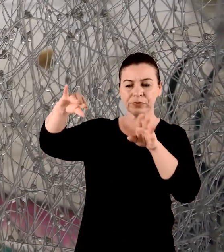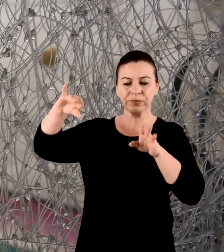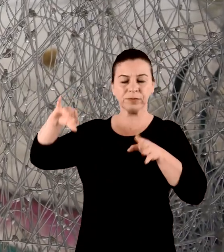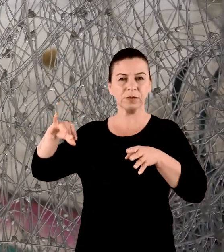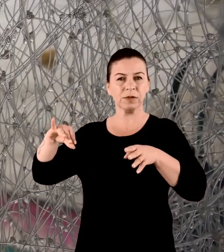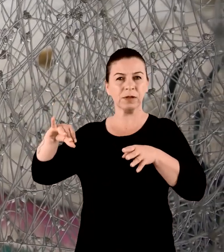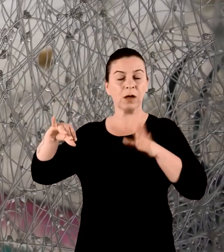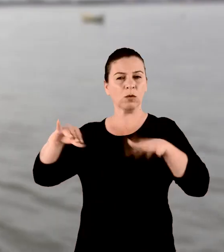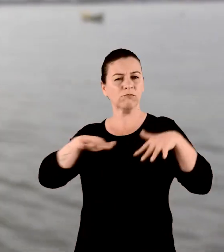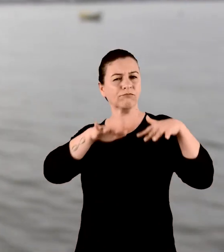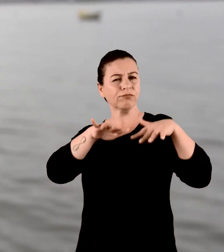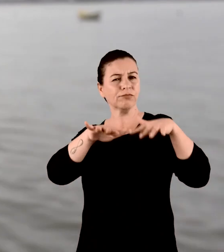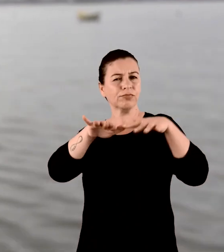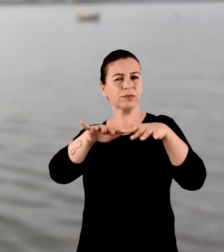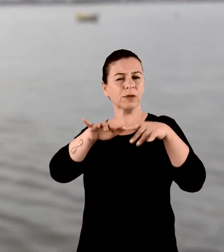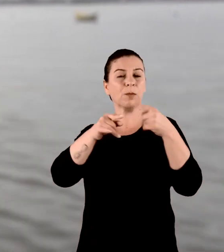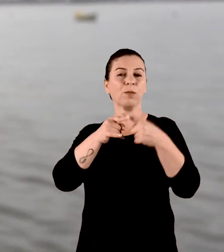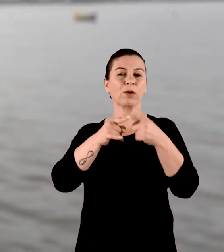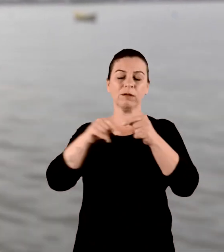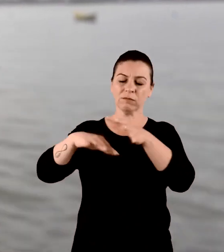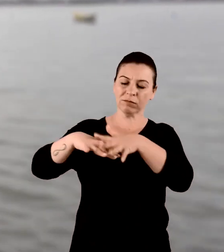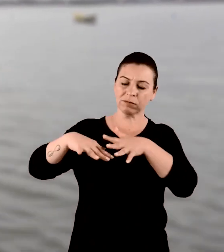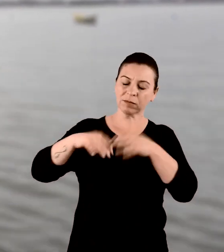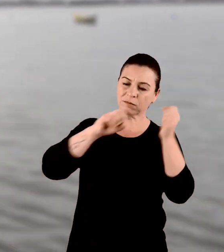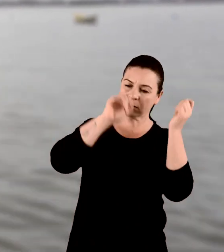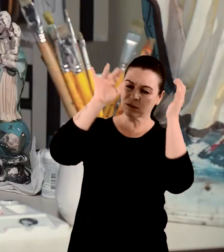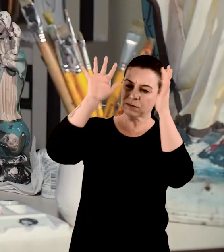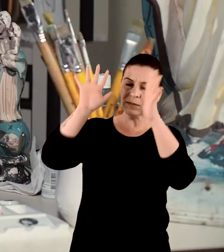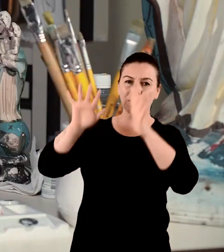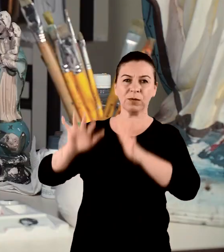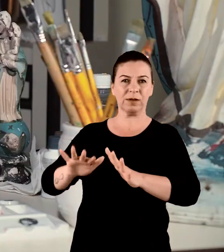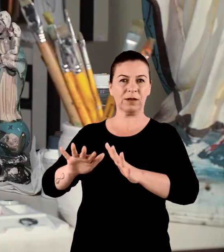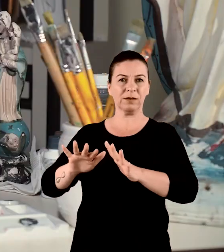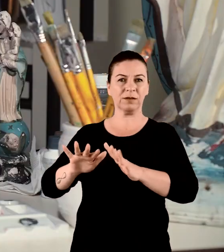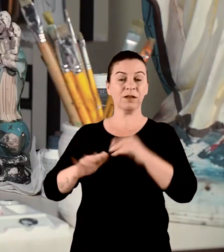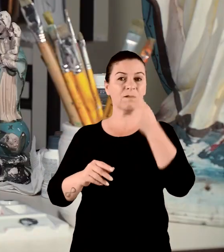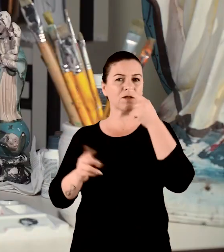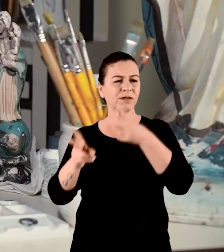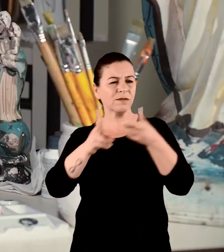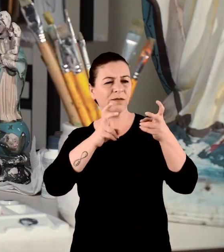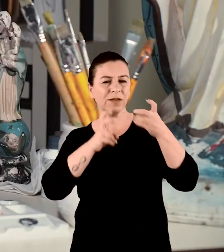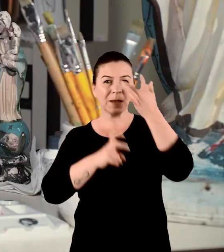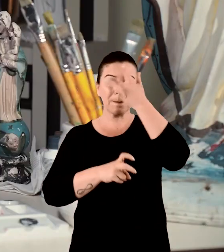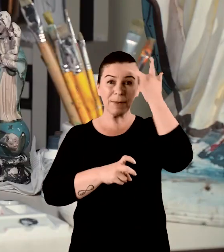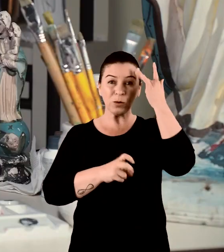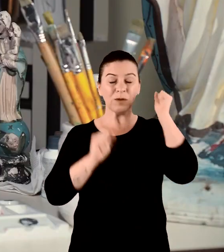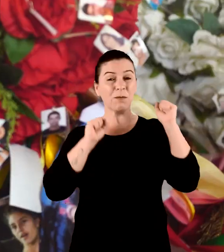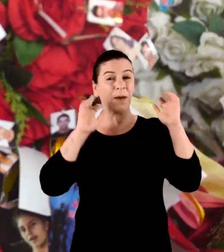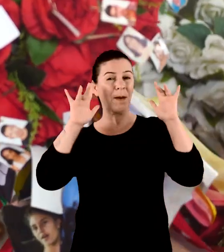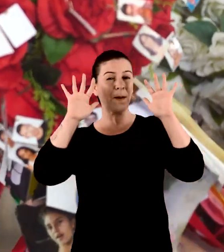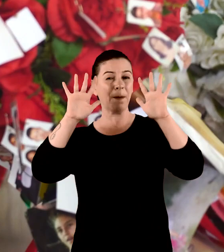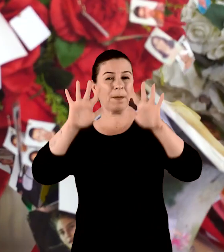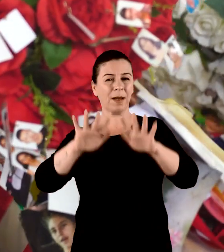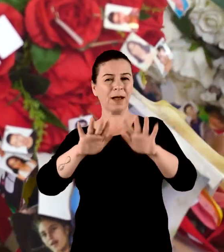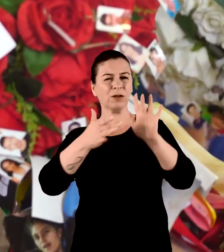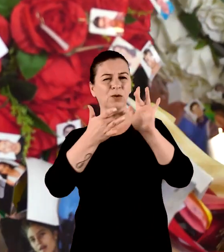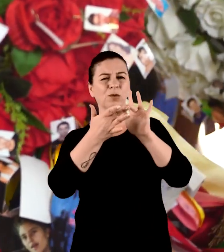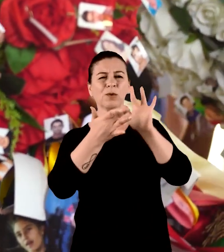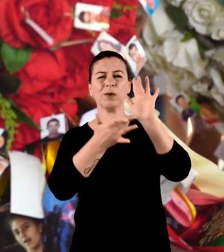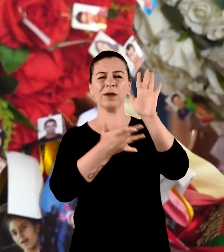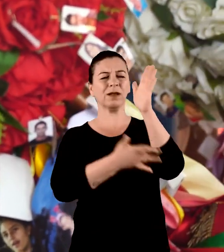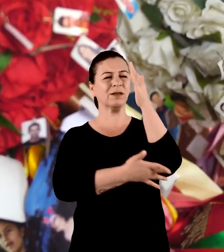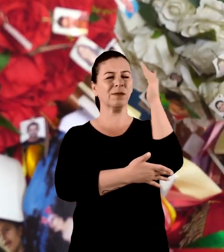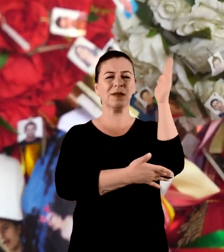na lateral, onde a romaria passa para as redes serem abençoadas. E você vê as pessoas vindo e tocando